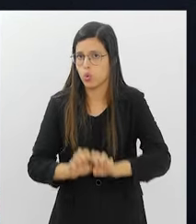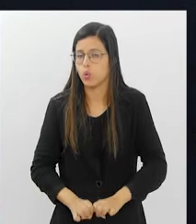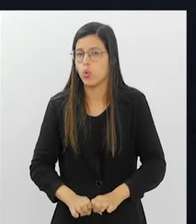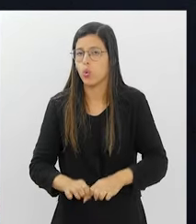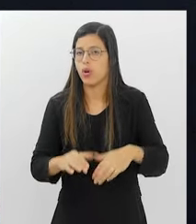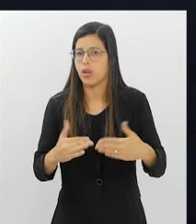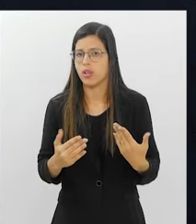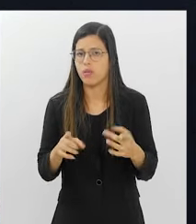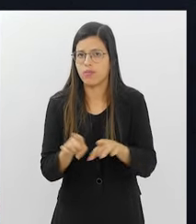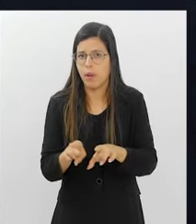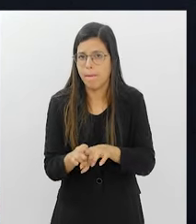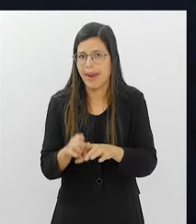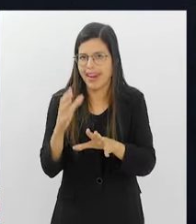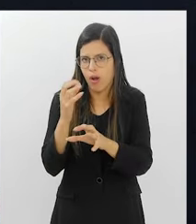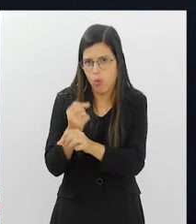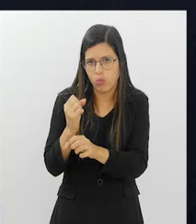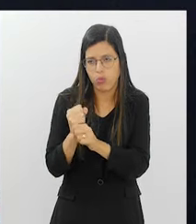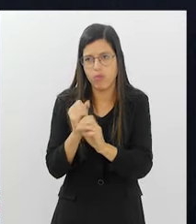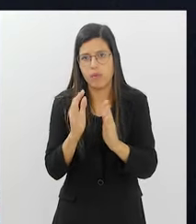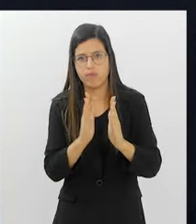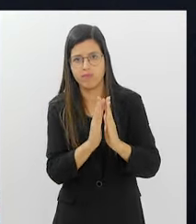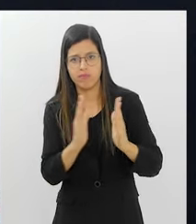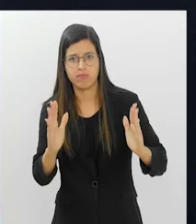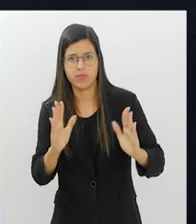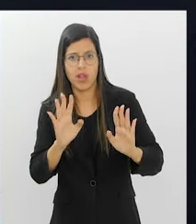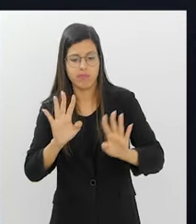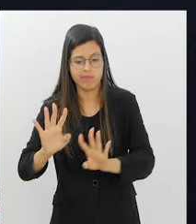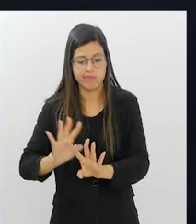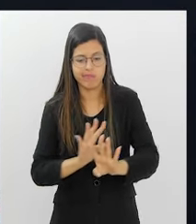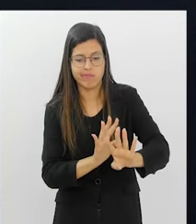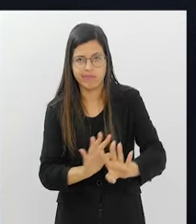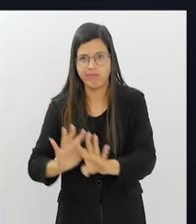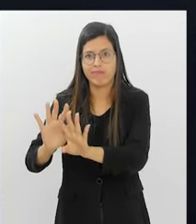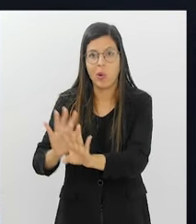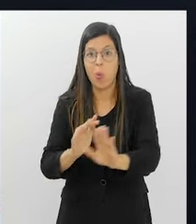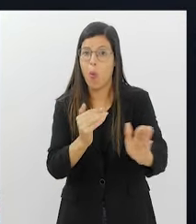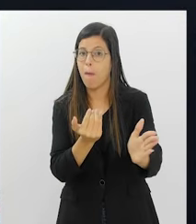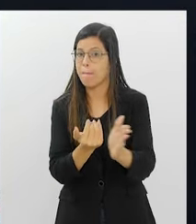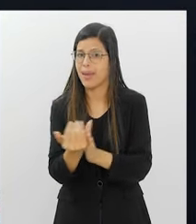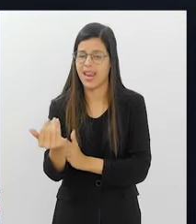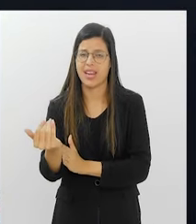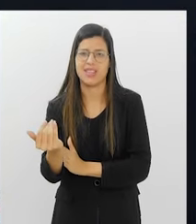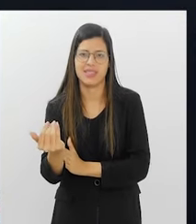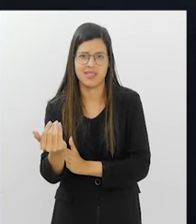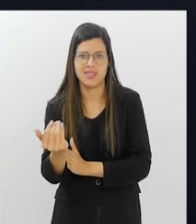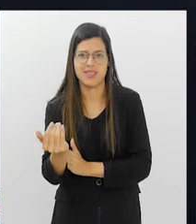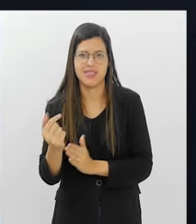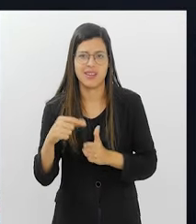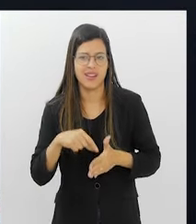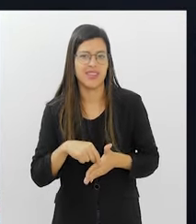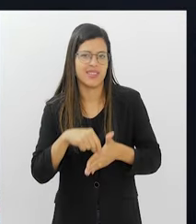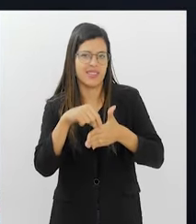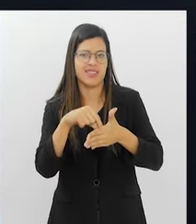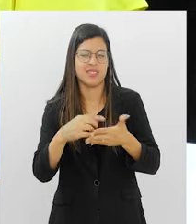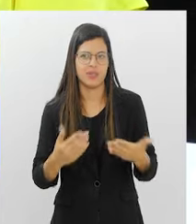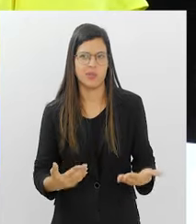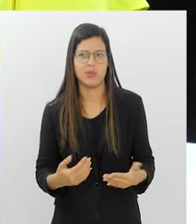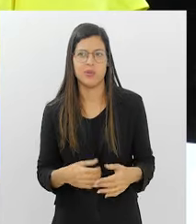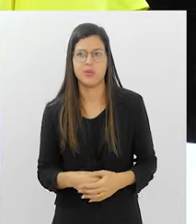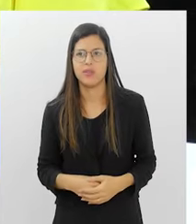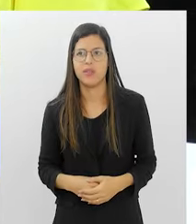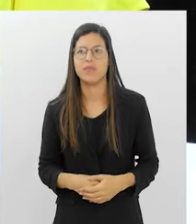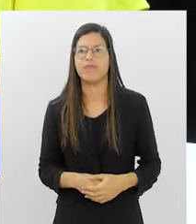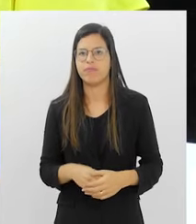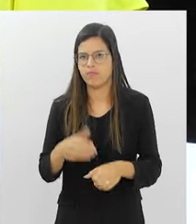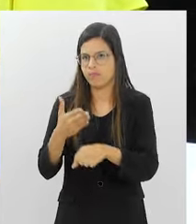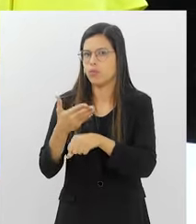o tempo é muito importante né porque a comissão de frente ela puxa o cortejo na verdade né é o mas isso tudo é